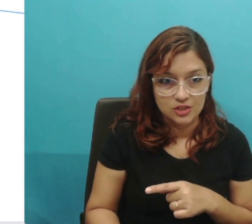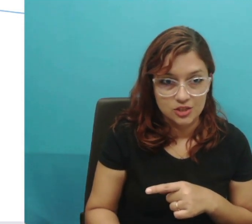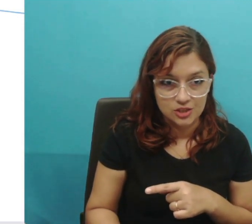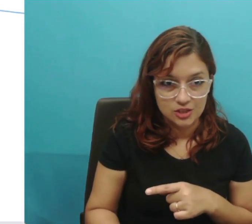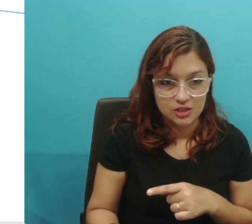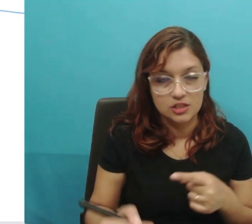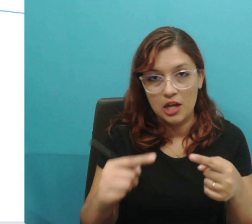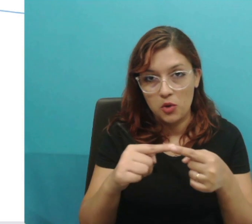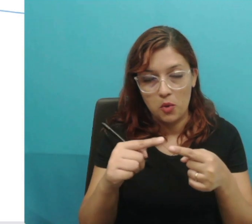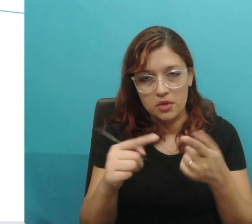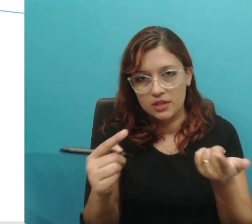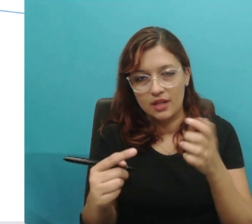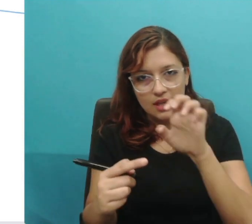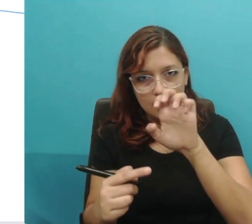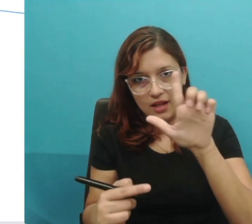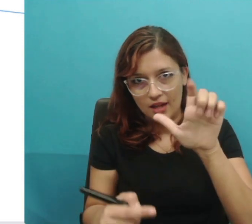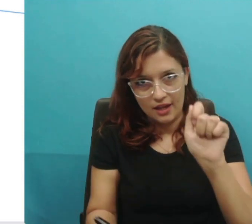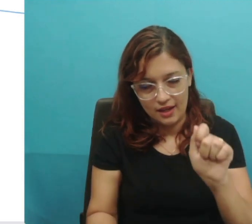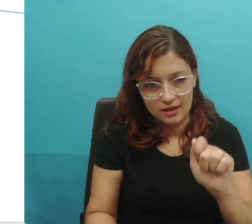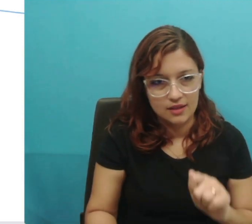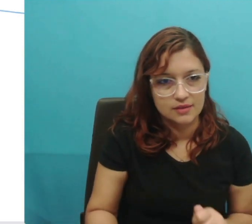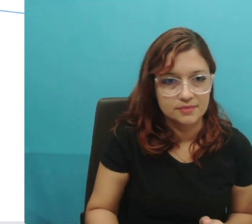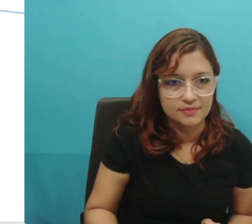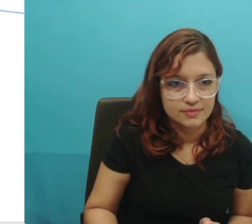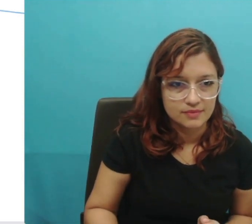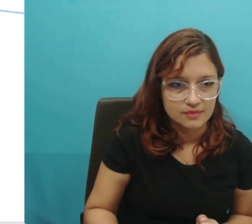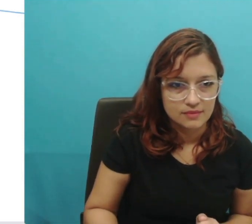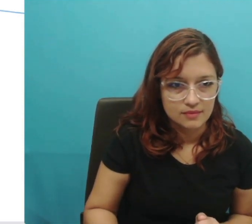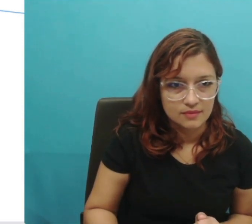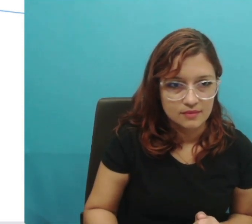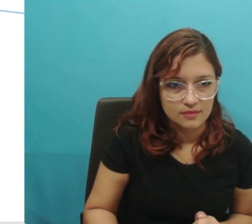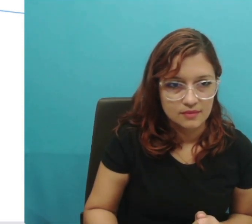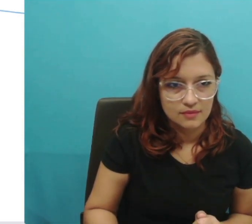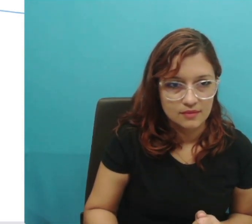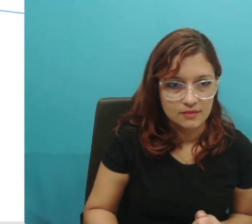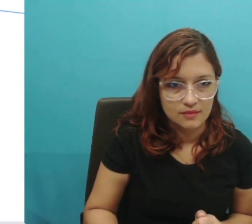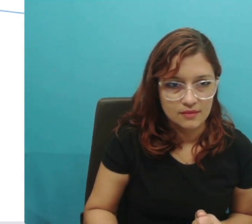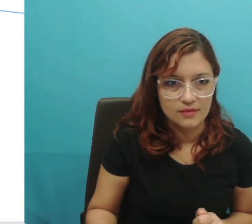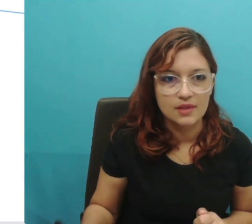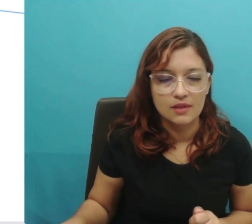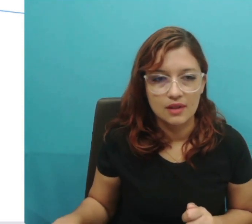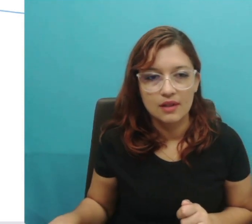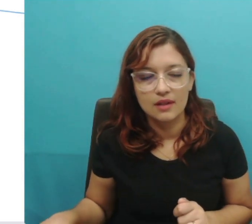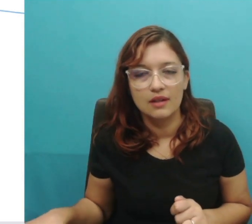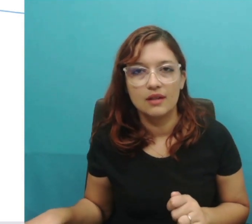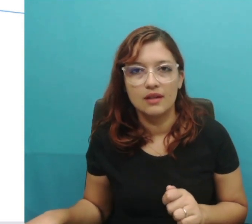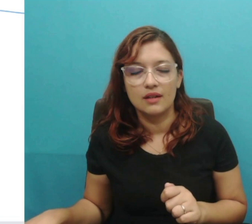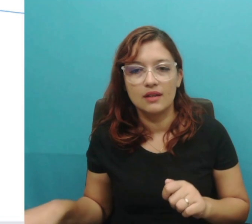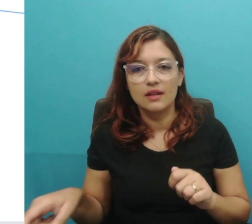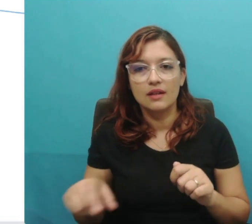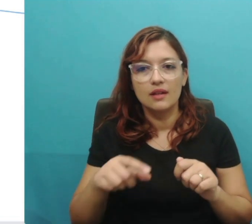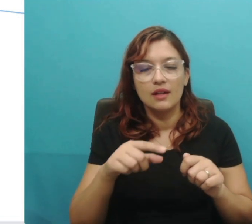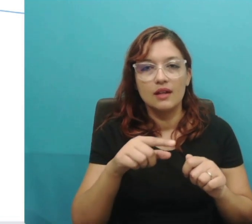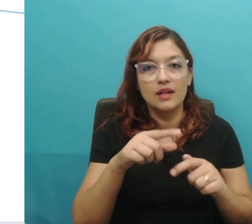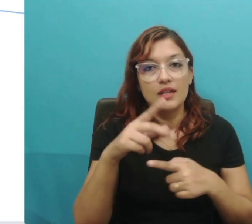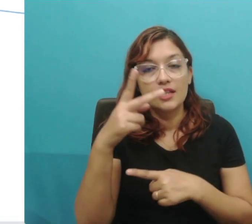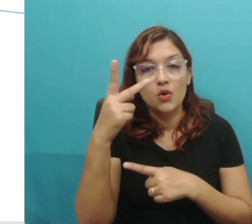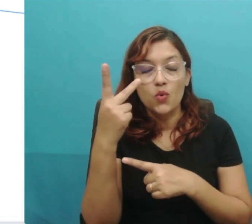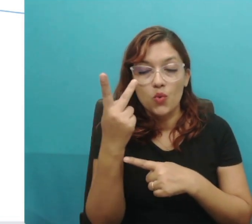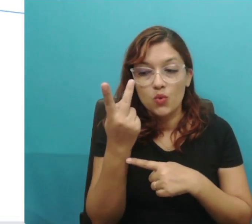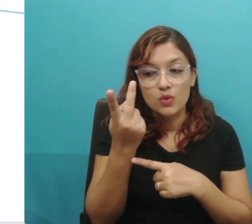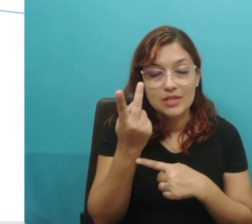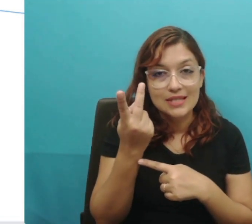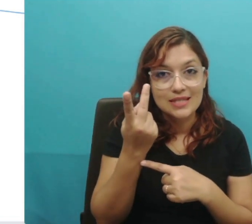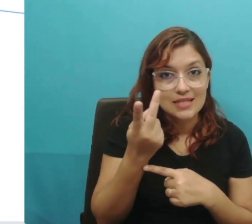que esse pronome se refere à China, que era que se a gente pudesse substituir por ela.